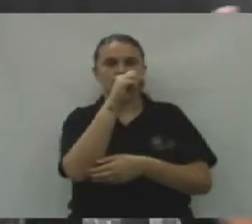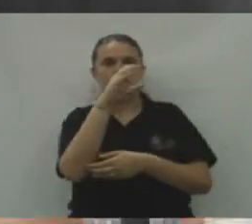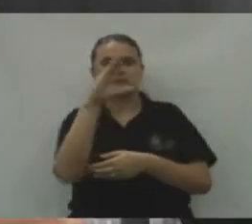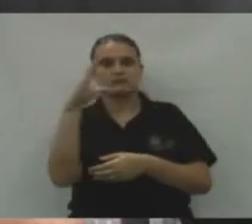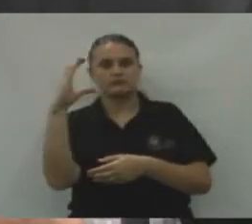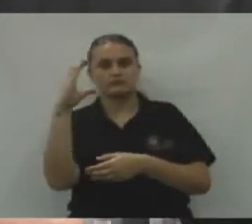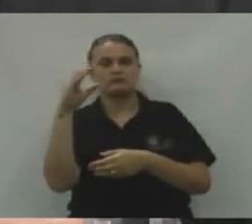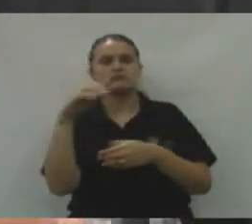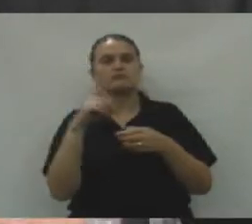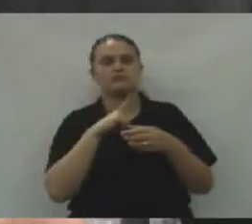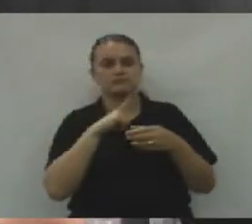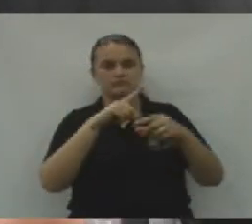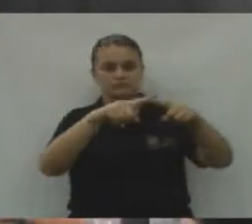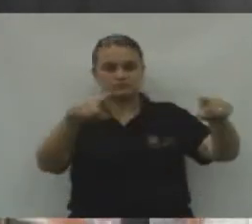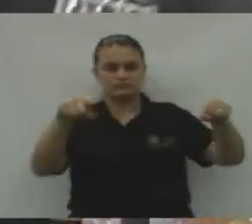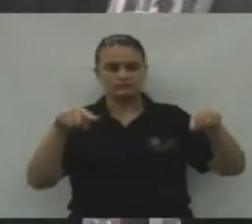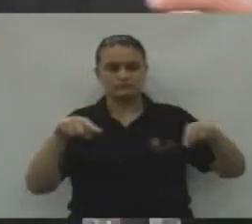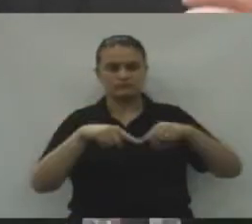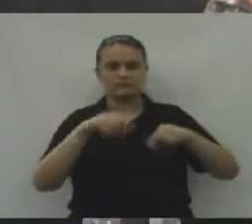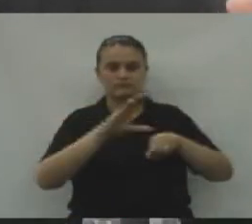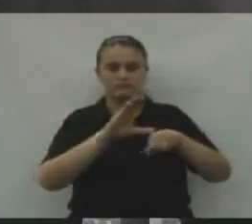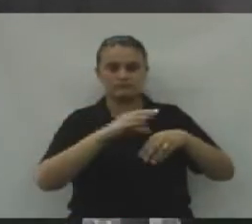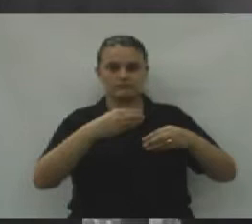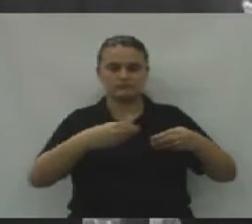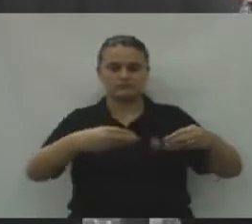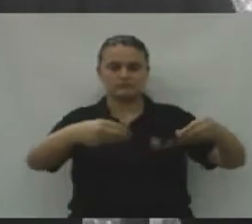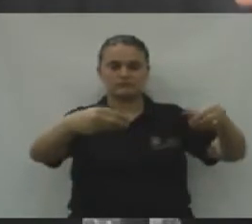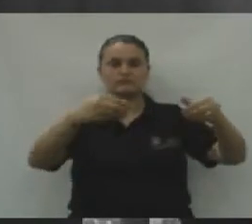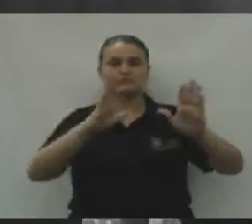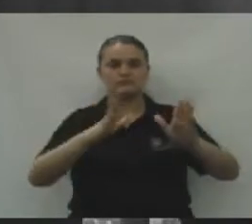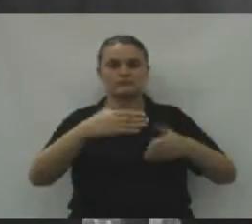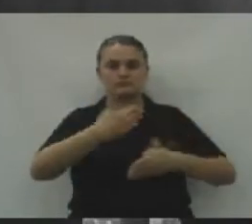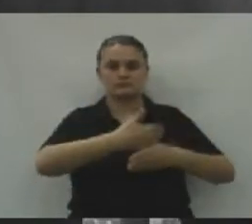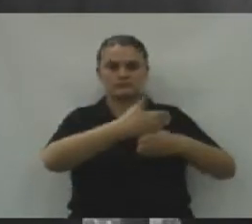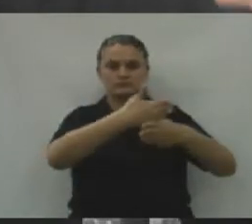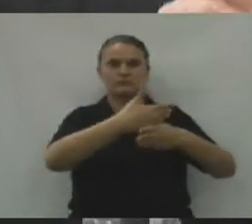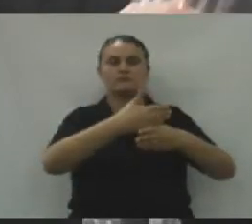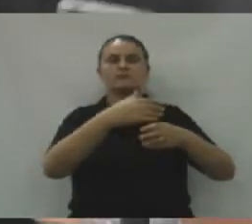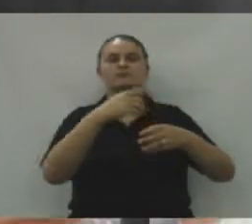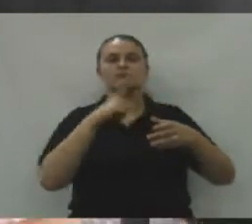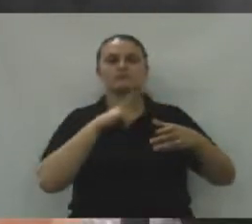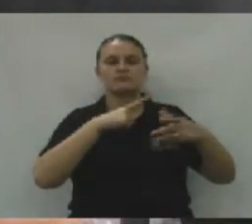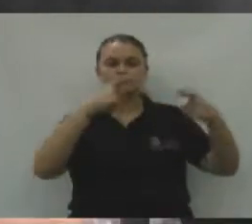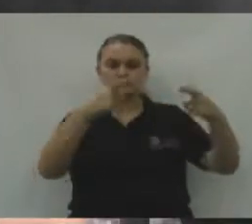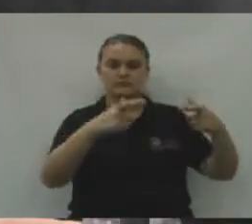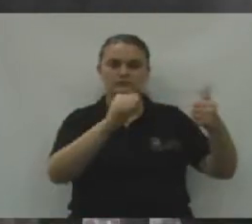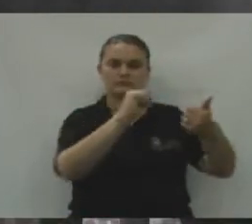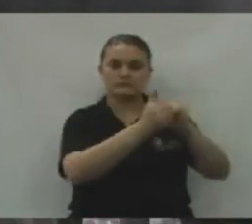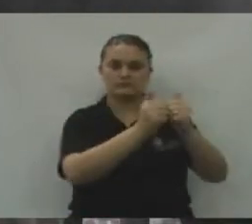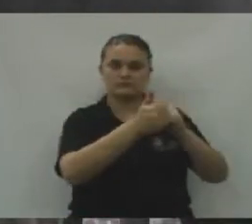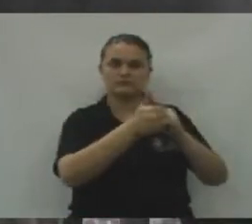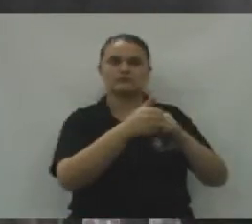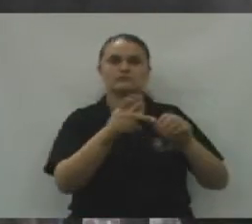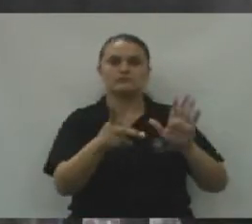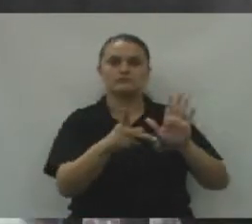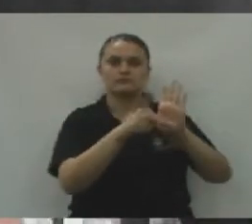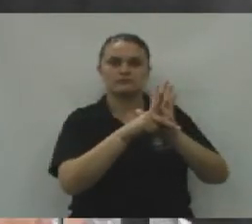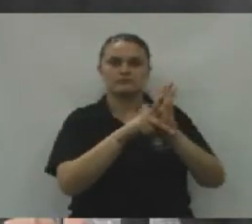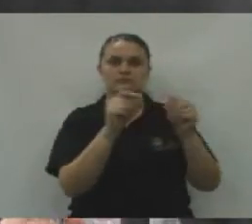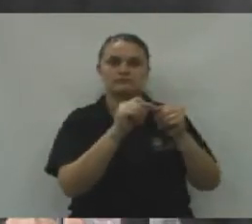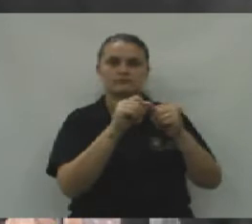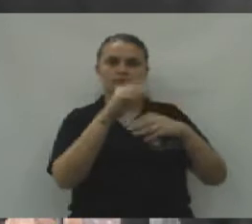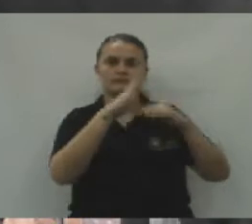sendo feita, e tenho certeza que as pessoas vão poder ter ali um lugar mais próprio para